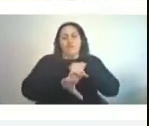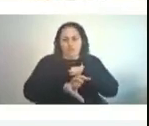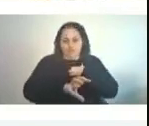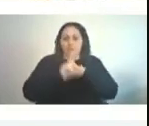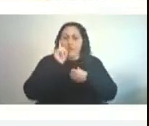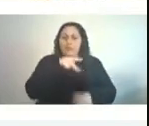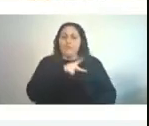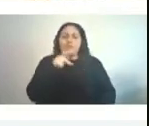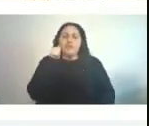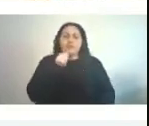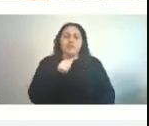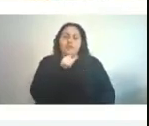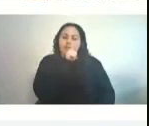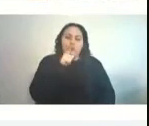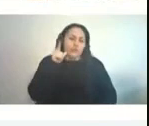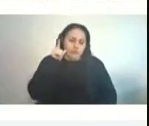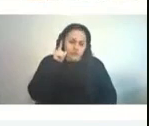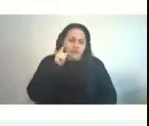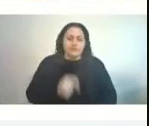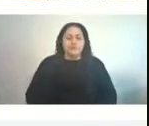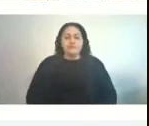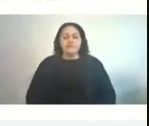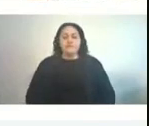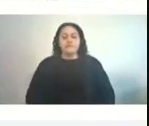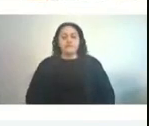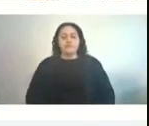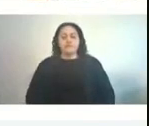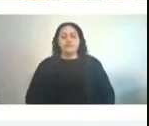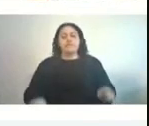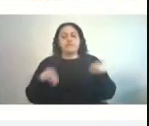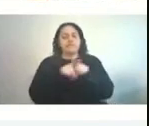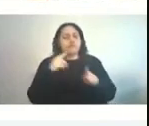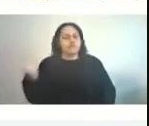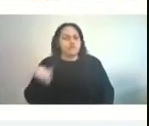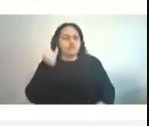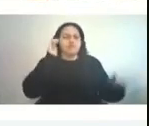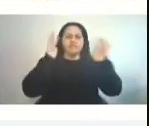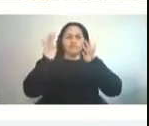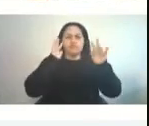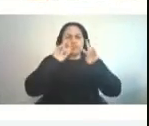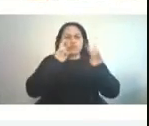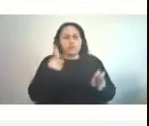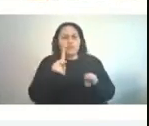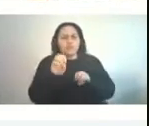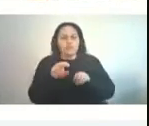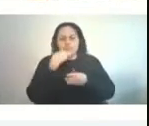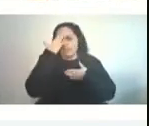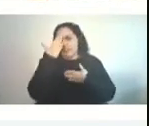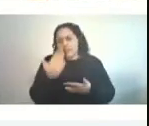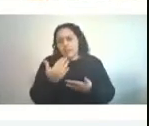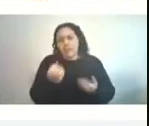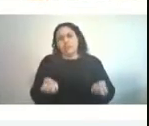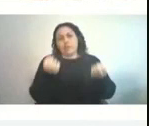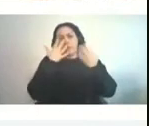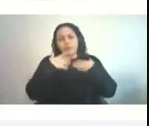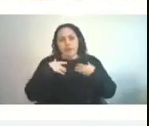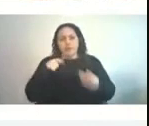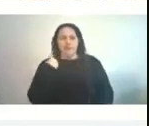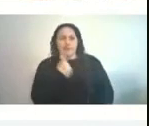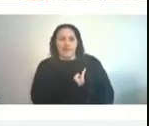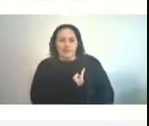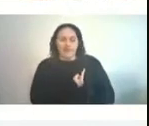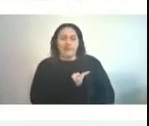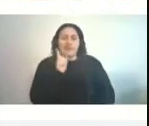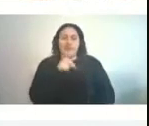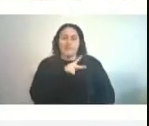Vamos ver. Importantes e profundas reflexões sobre a docência. Muito obrigada por compartilhar essa fala conosco,